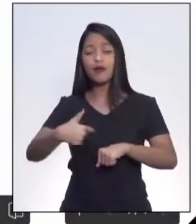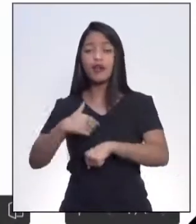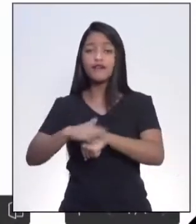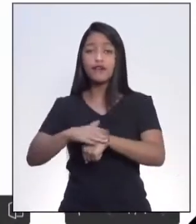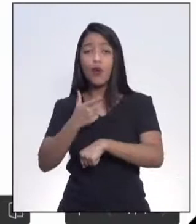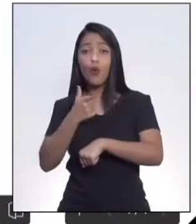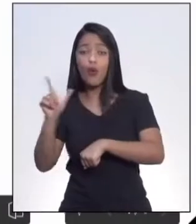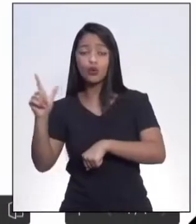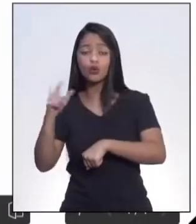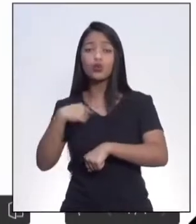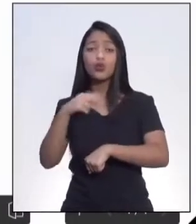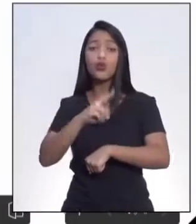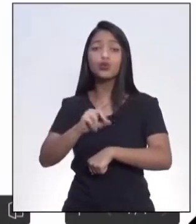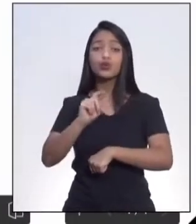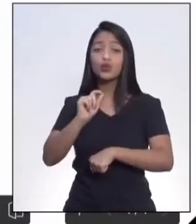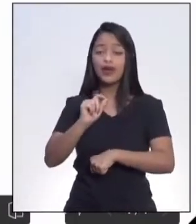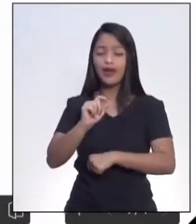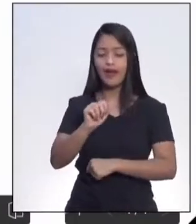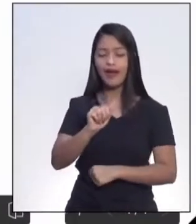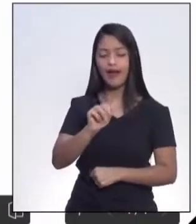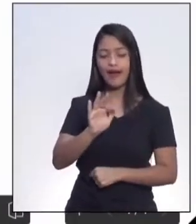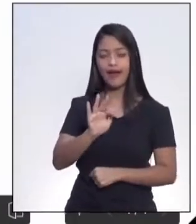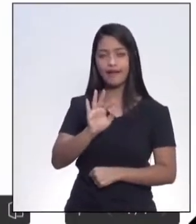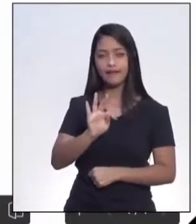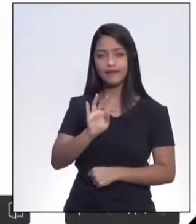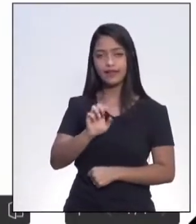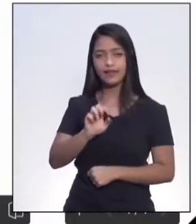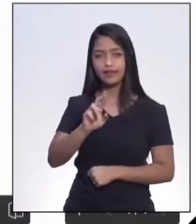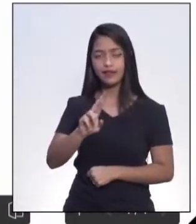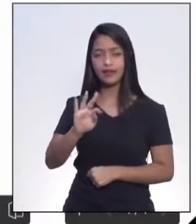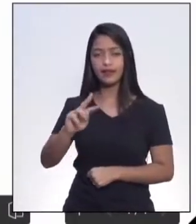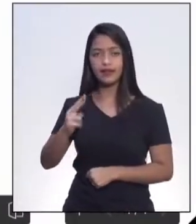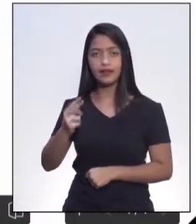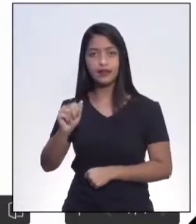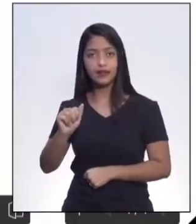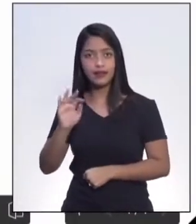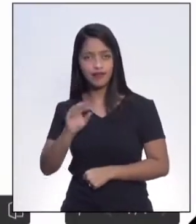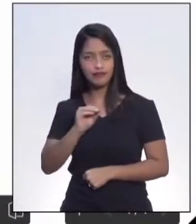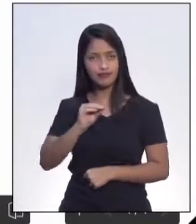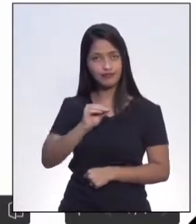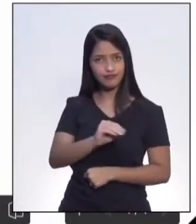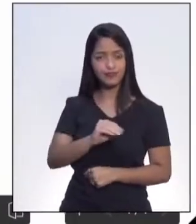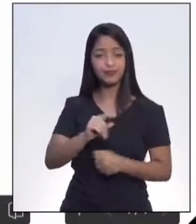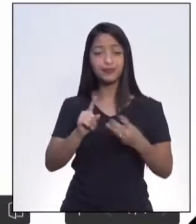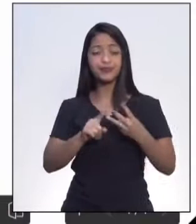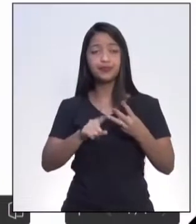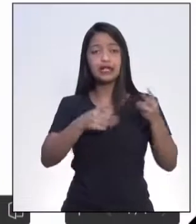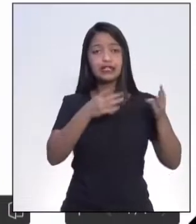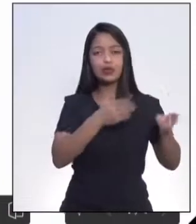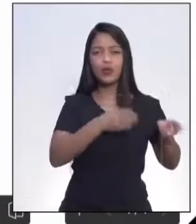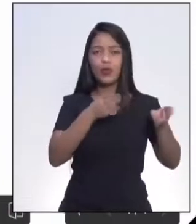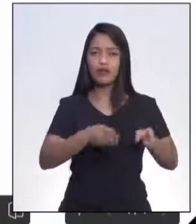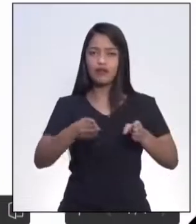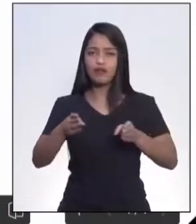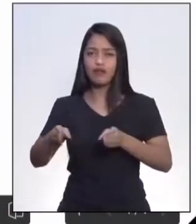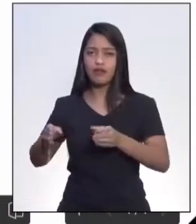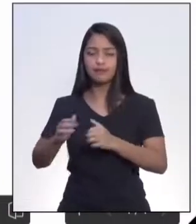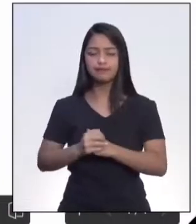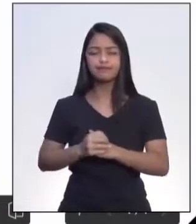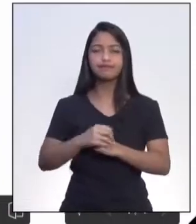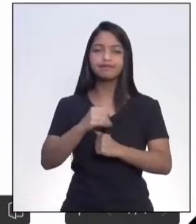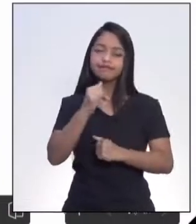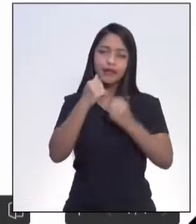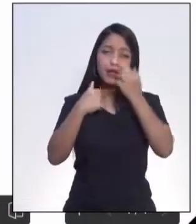after that. E o sequence, que é de sequência. Então, você faz várias ações. Para não ficar repetitivo, você